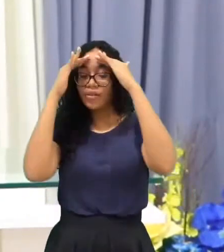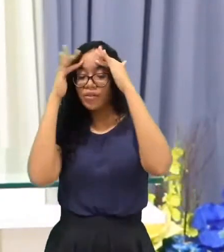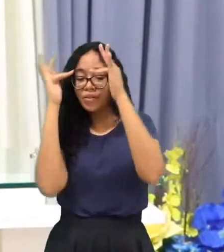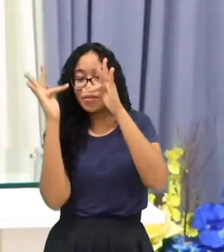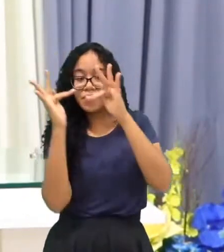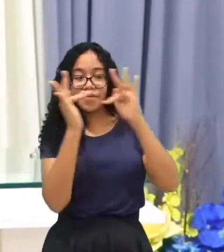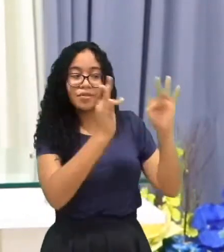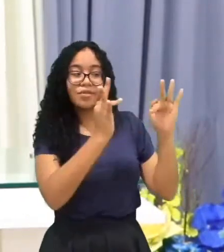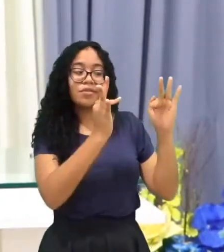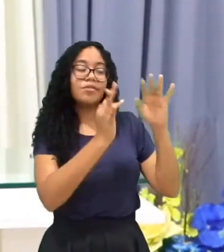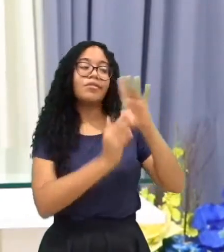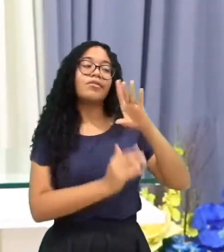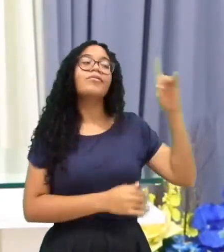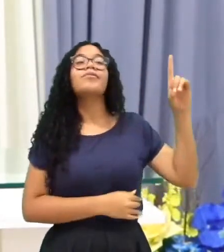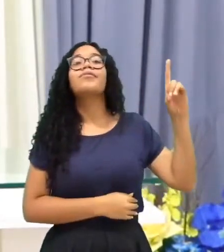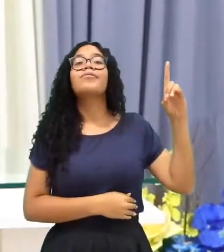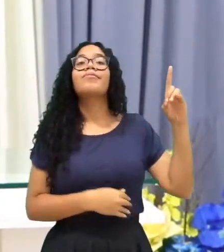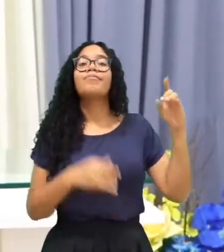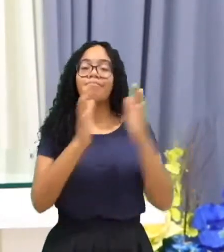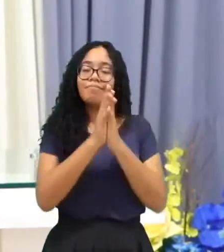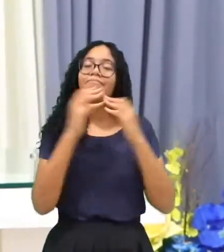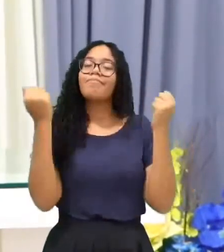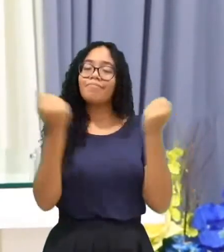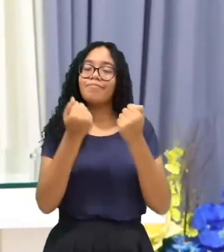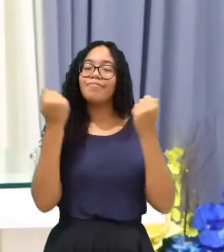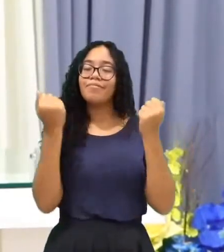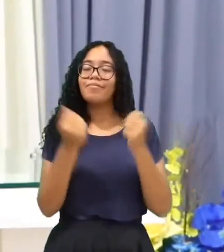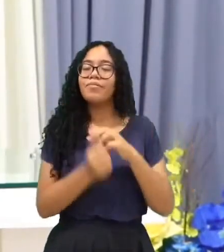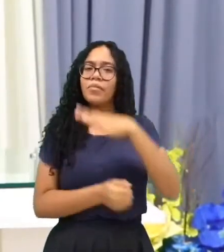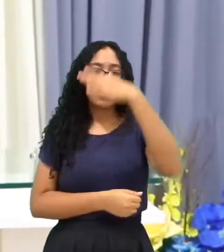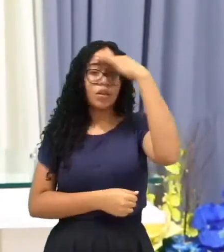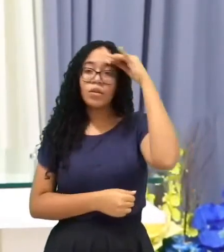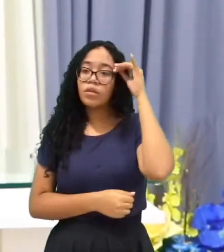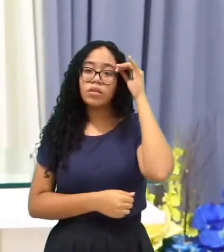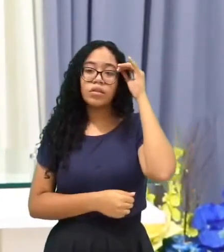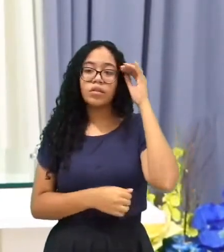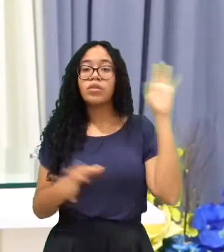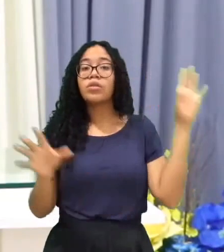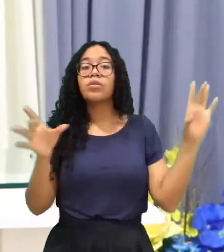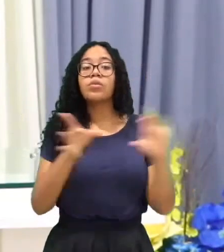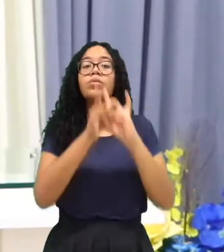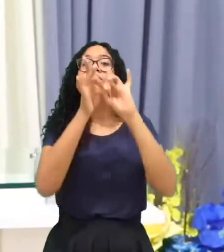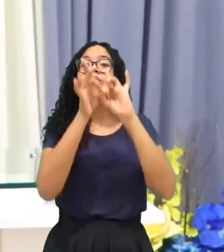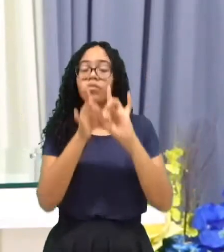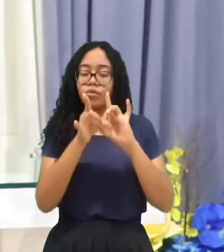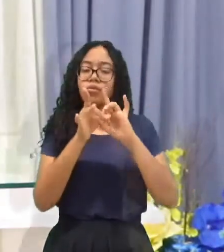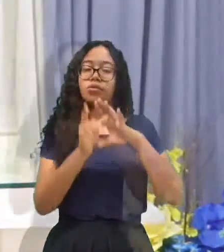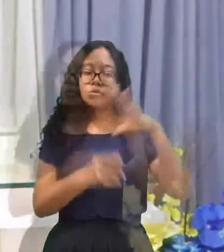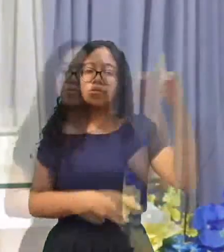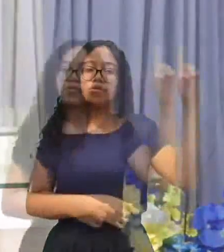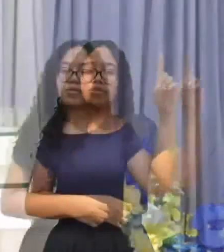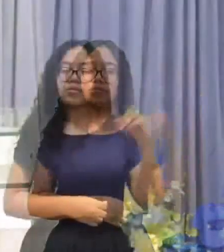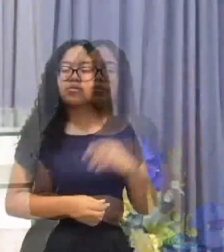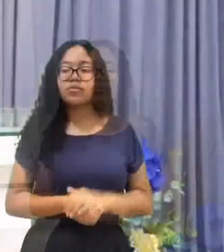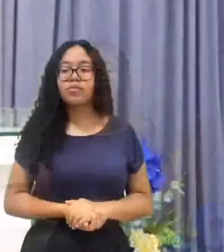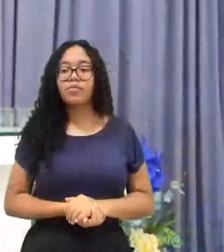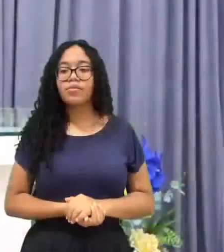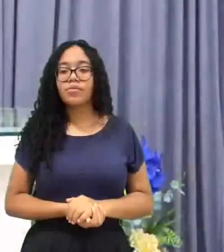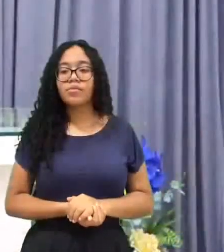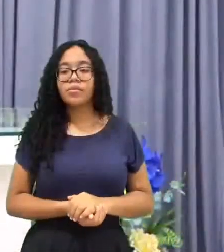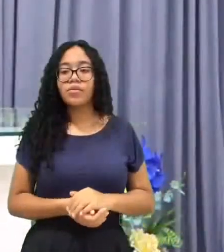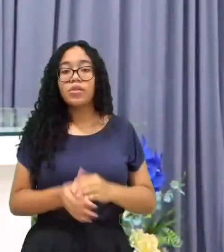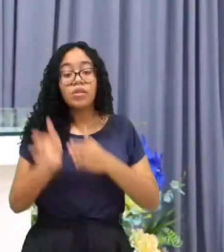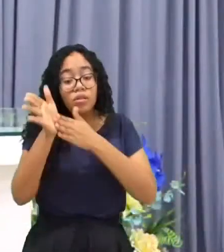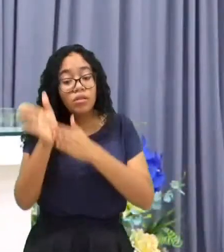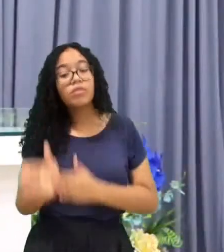Senhor. Aleluia. Não esquecer do compromisso com Ele. Andar na sua presença. Aí o Senhor vai